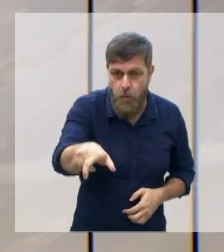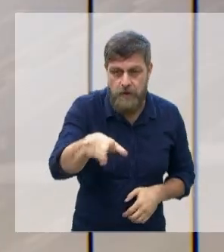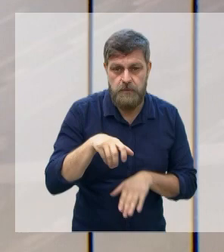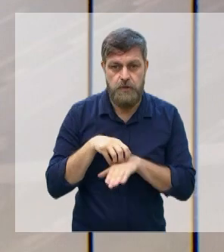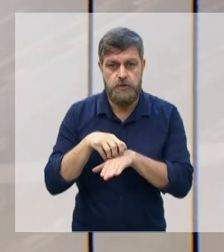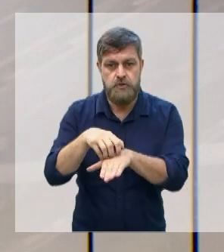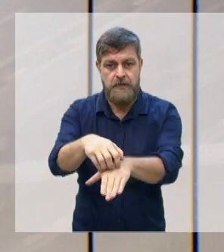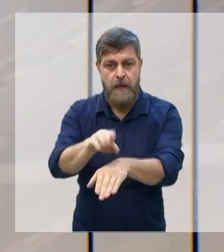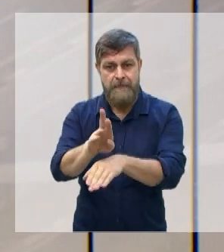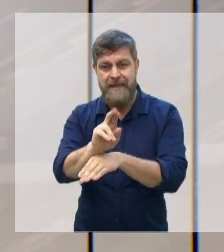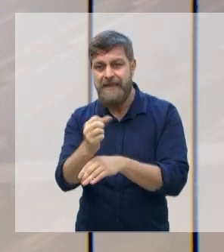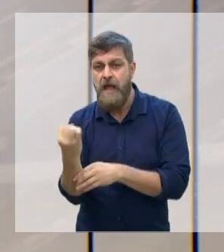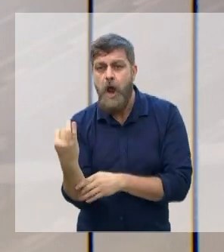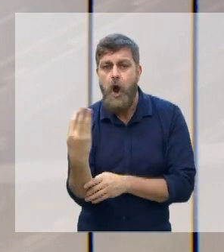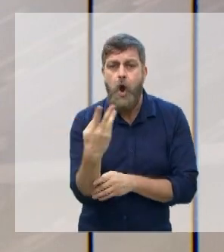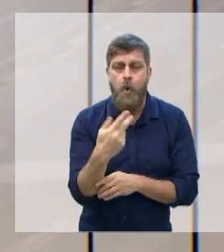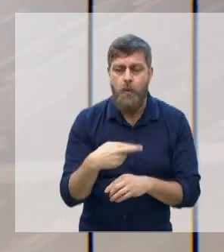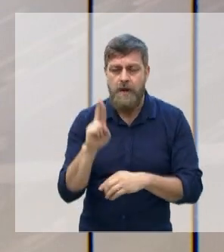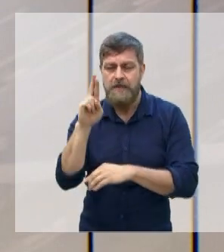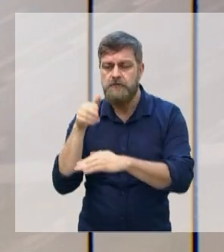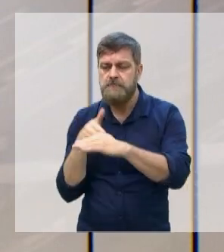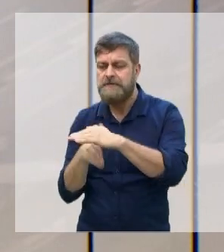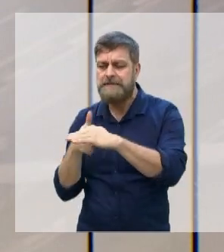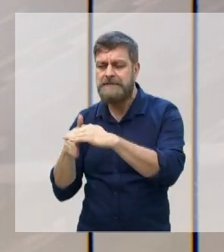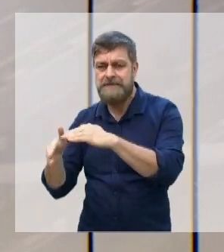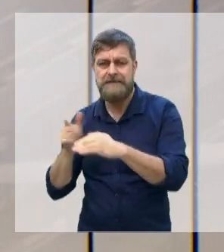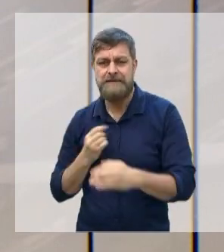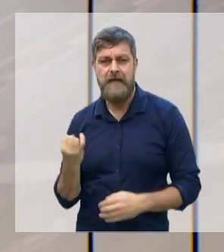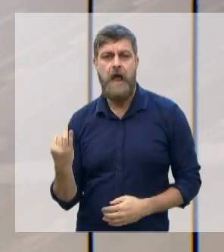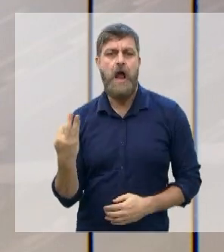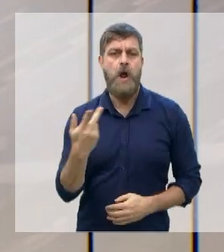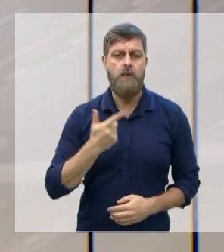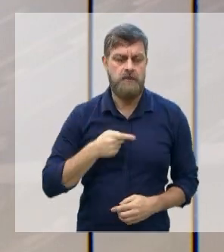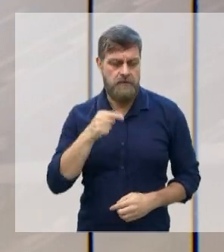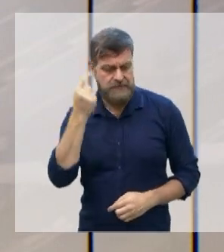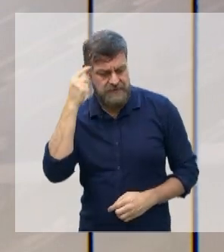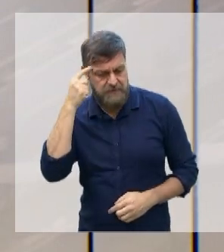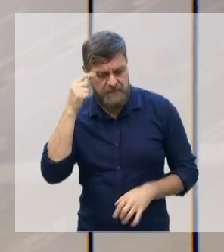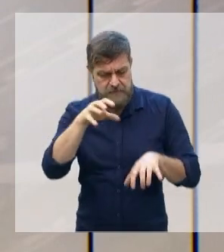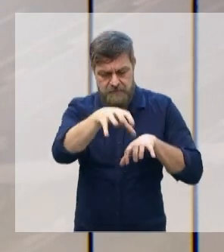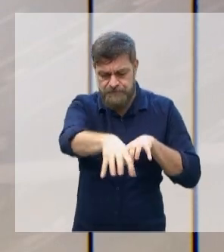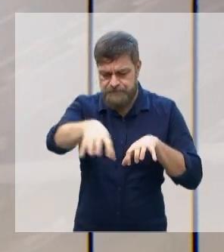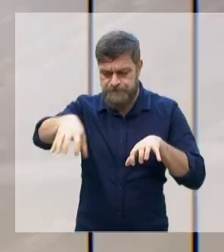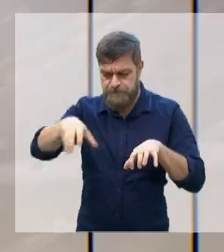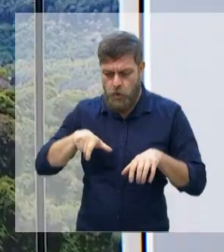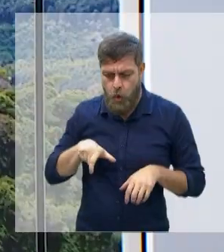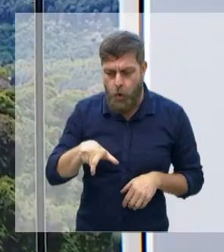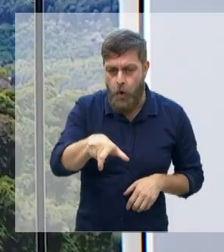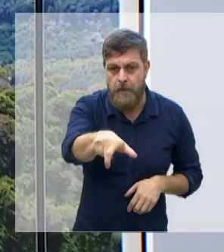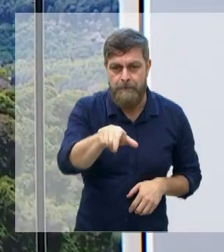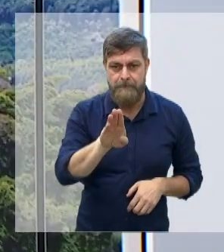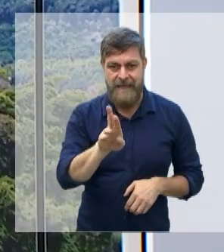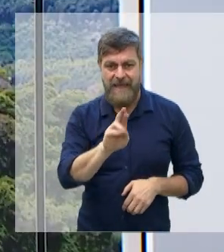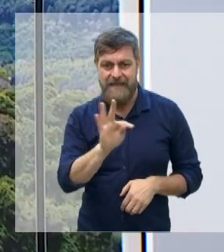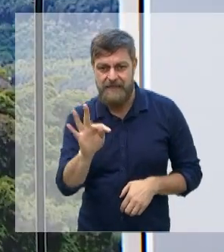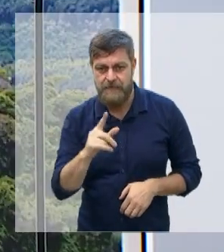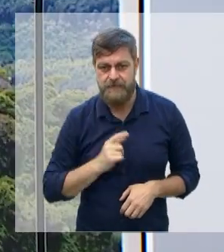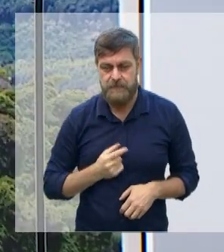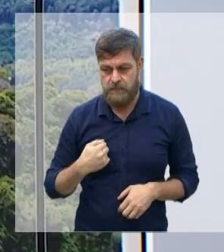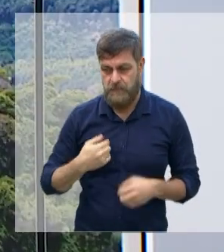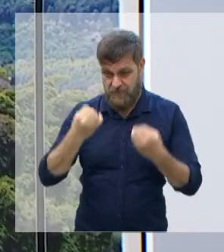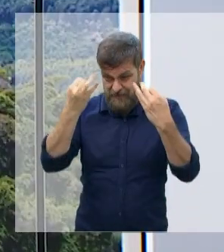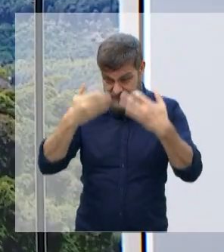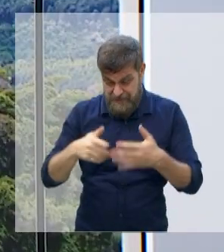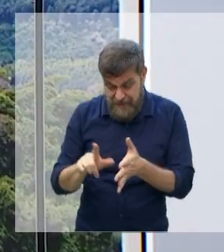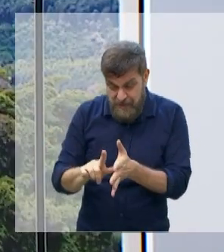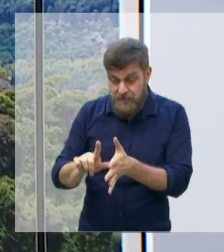quantos terminais como que é basicamente essa distribuição quando vocês pensam no sistema brt ficar votando